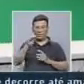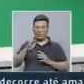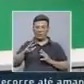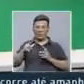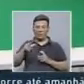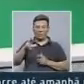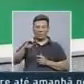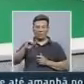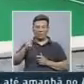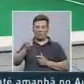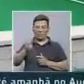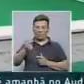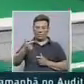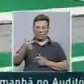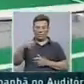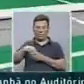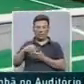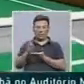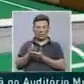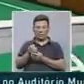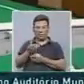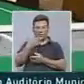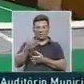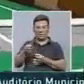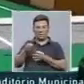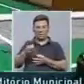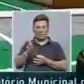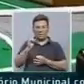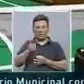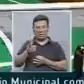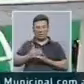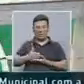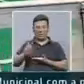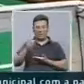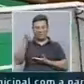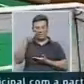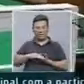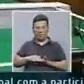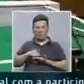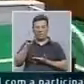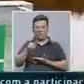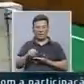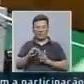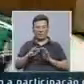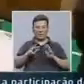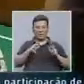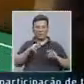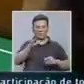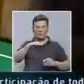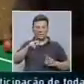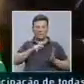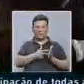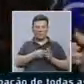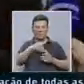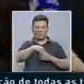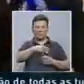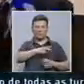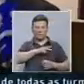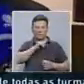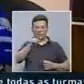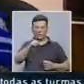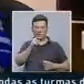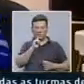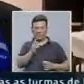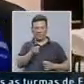desenvolvimento da robótica nas escolas, desde muito cedo, desde os alunos do ensino básico, e também o desenvolvimento da ciência e da tecnologia nas universidades.